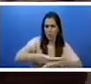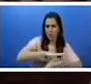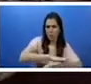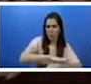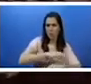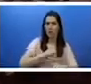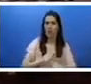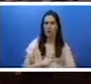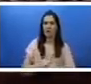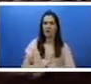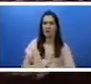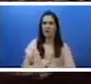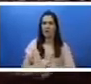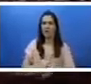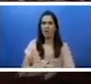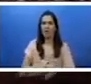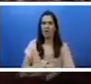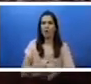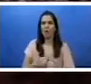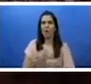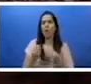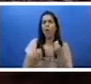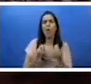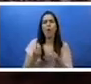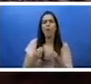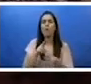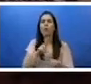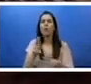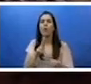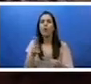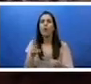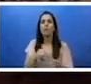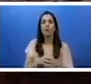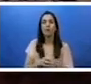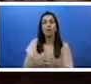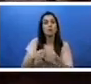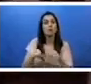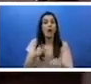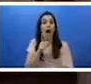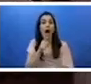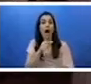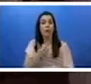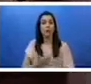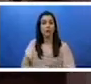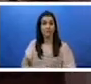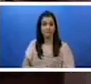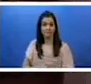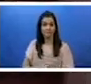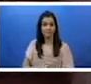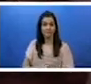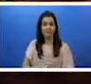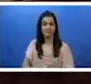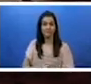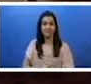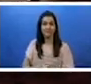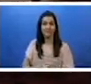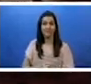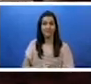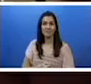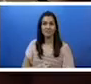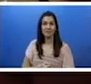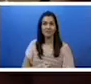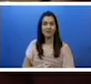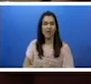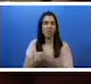contato, como que nós vamos chamar os que estão na água? Muito bem, como